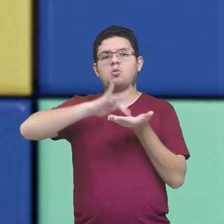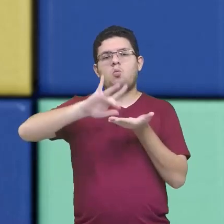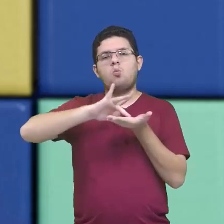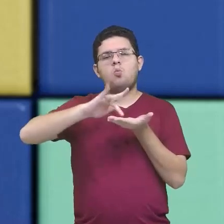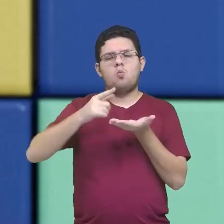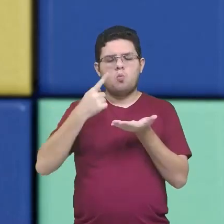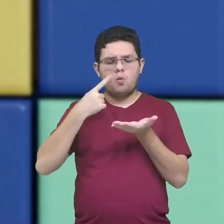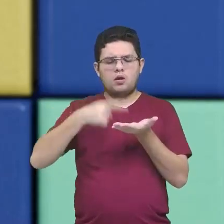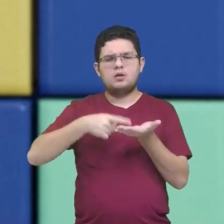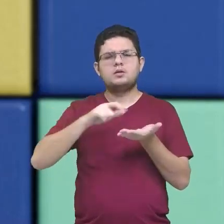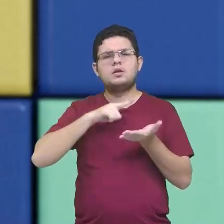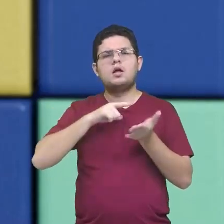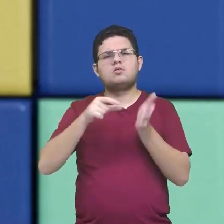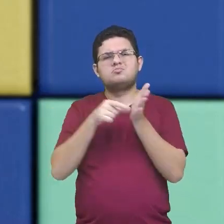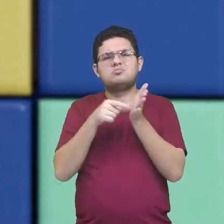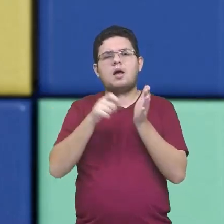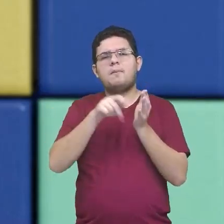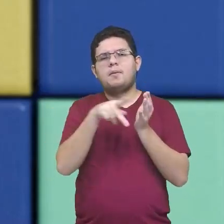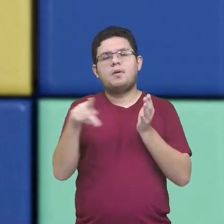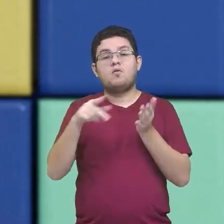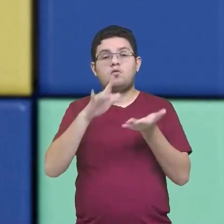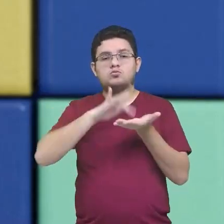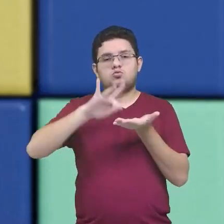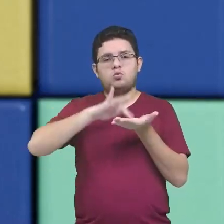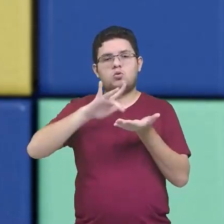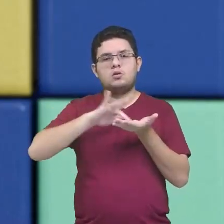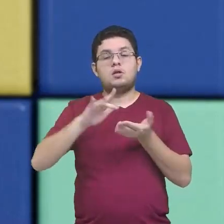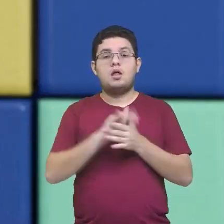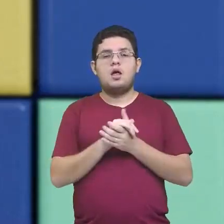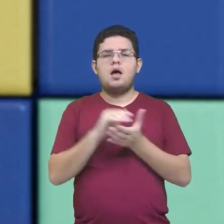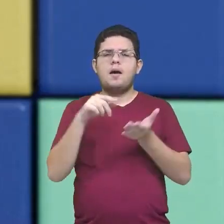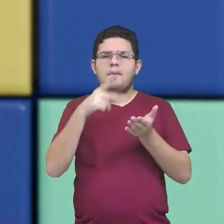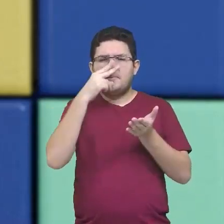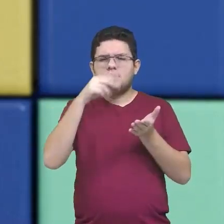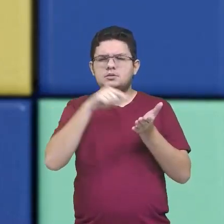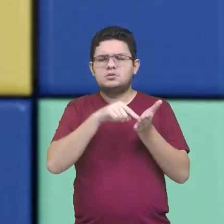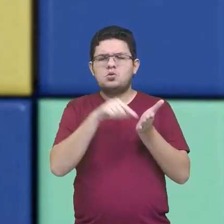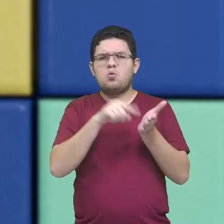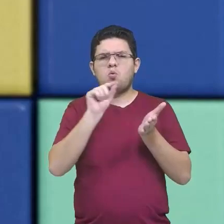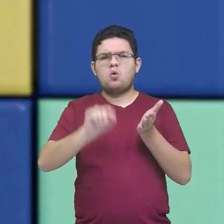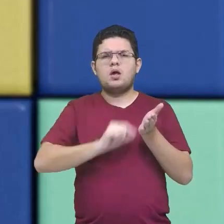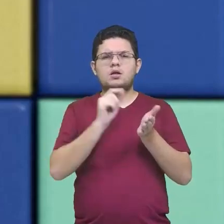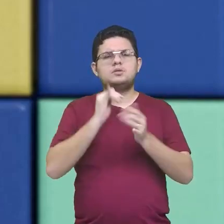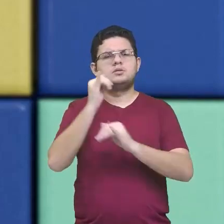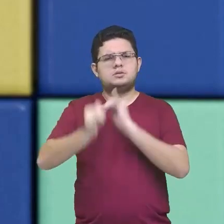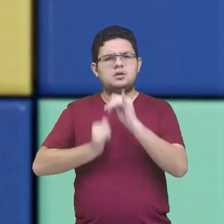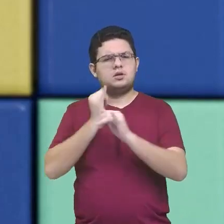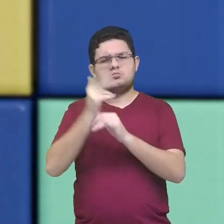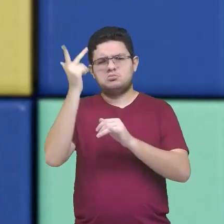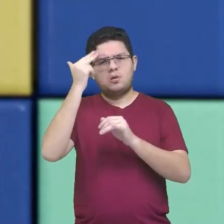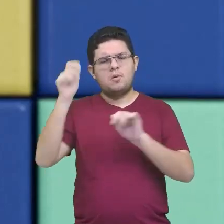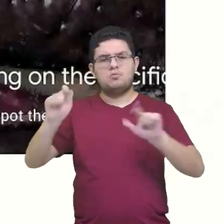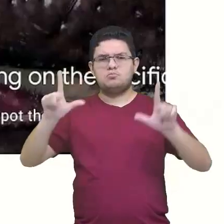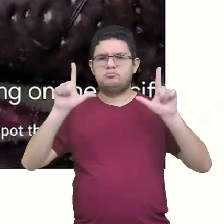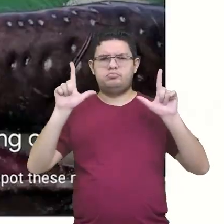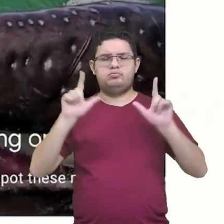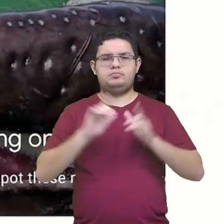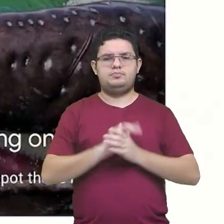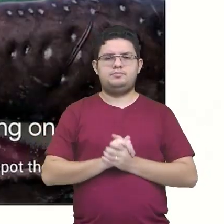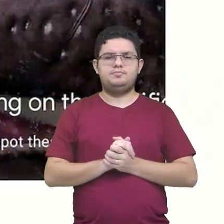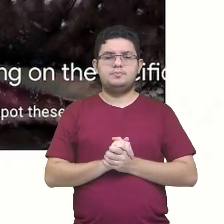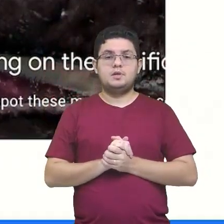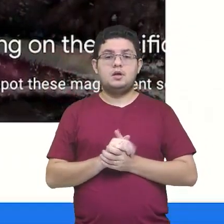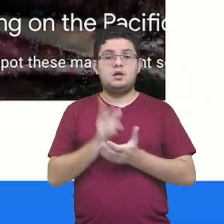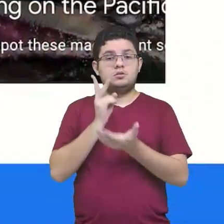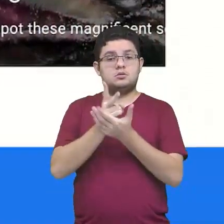Mostrando aqui para vocês. A navegação dele é muito semelhante com a página da internet, tá bom? E aqui, olha só, sempre traz